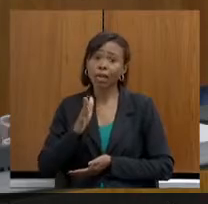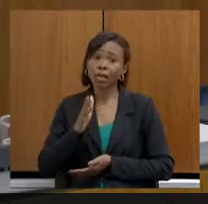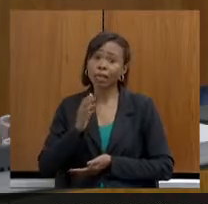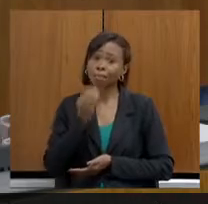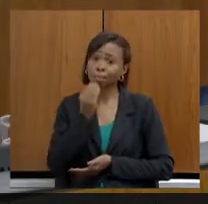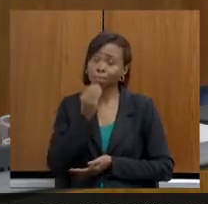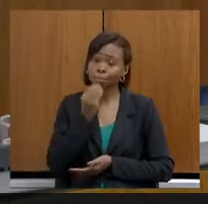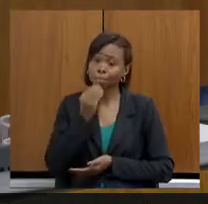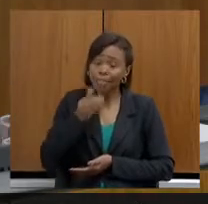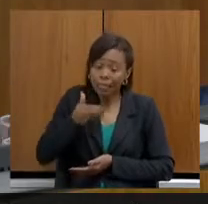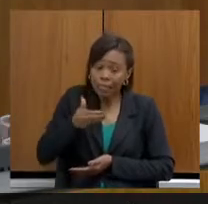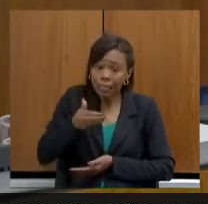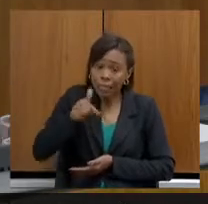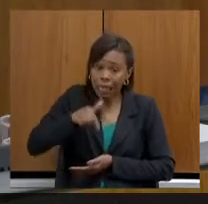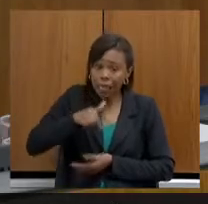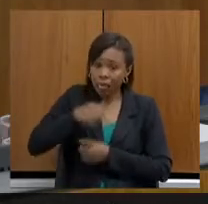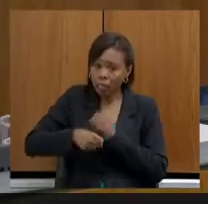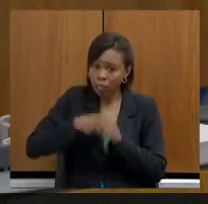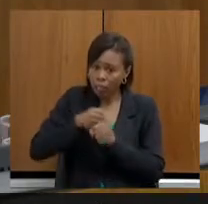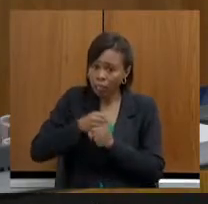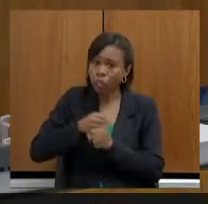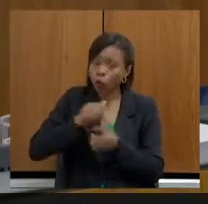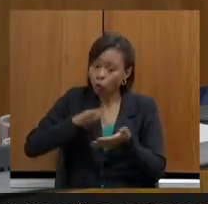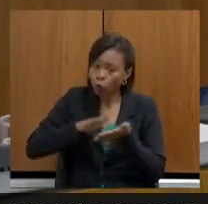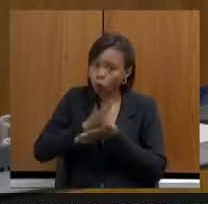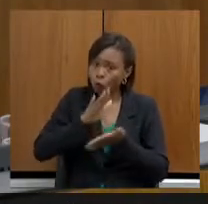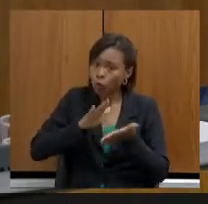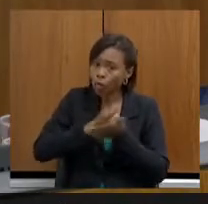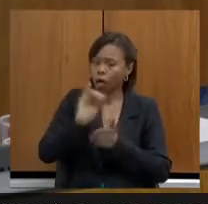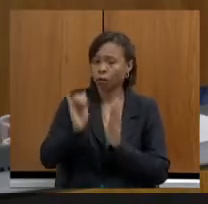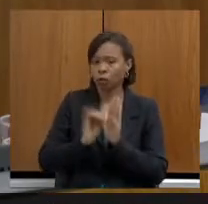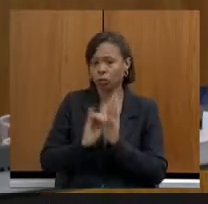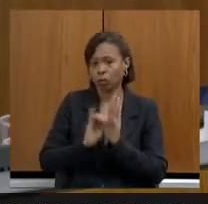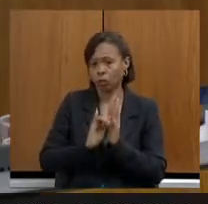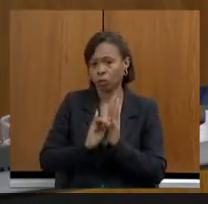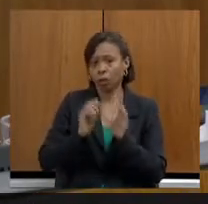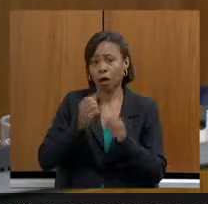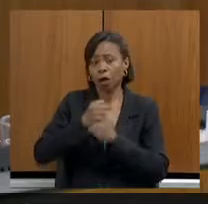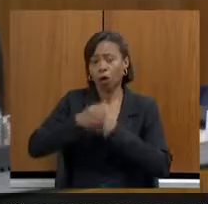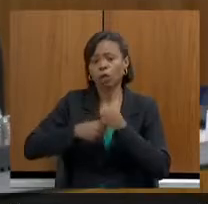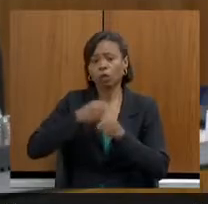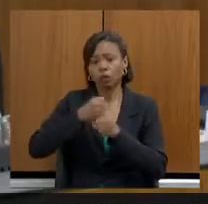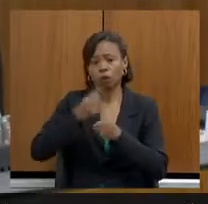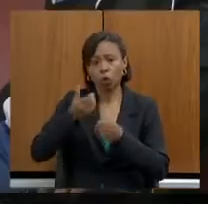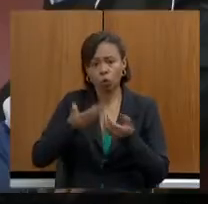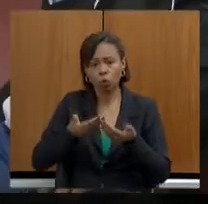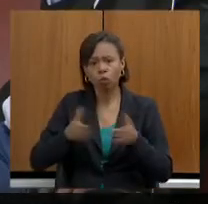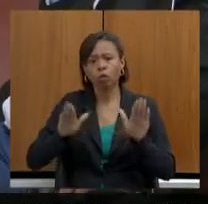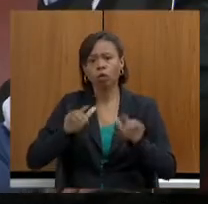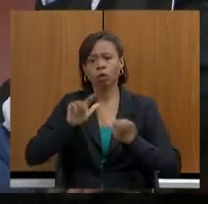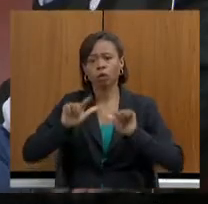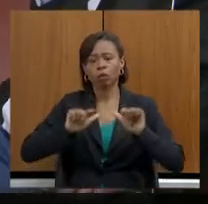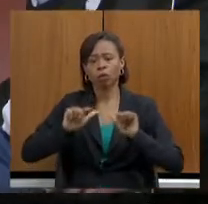edital ainda esse ano para conseguir iniciar o processo já no início do calendário letivo do ano que vem muito obrigado pela